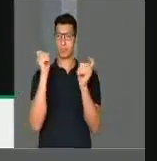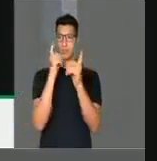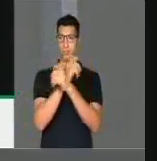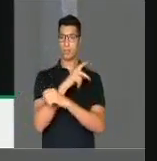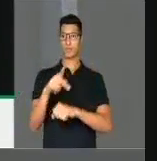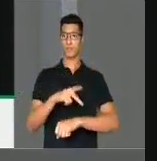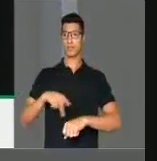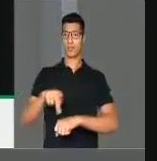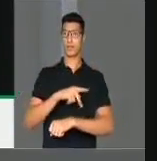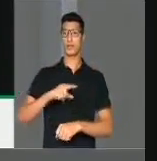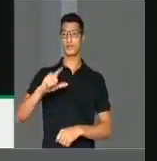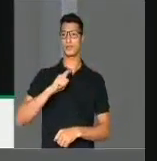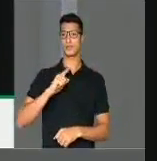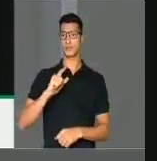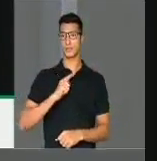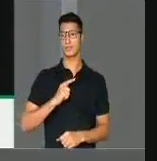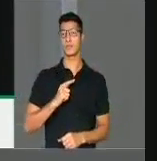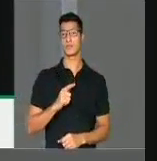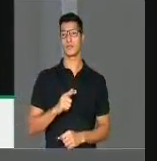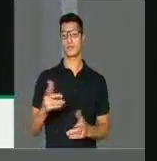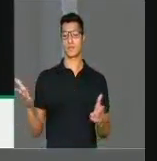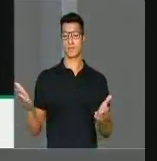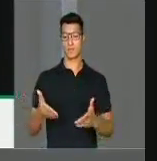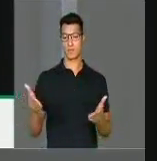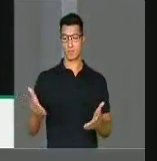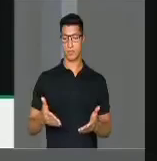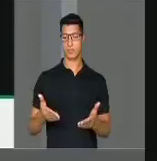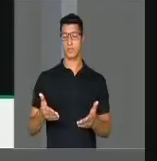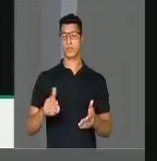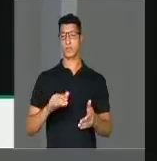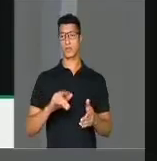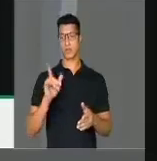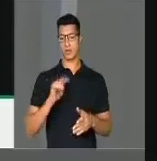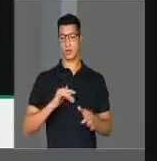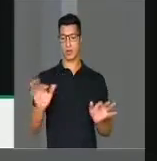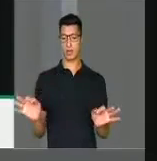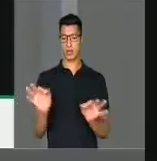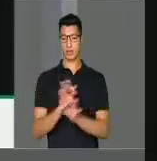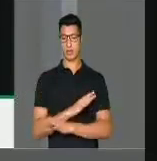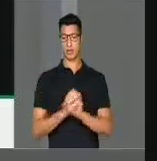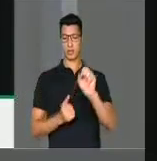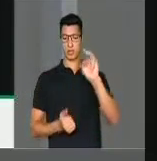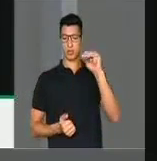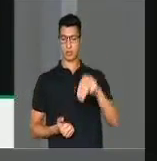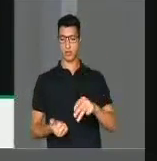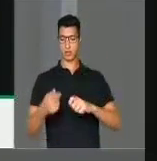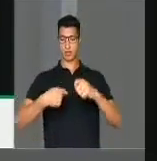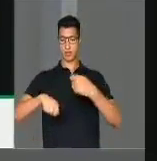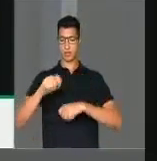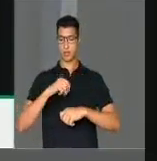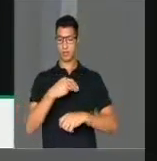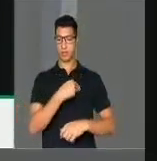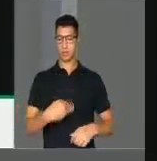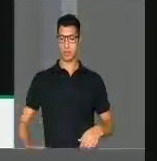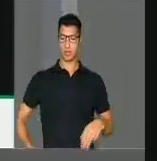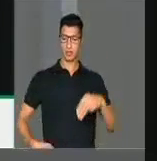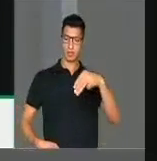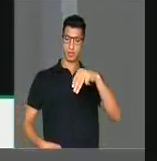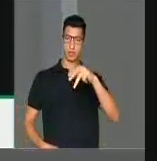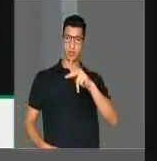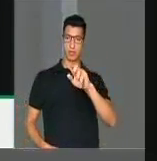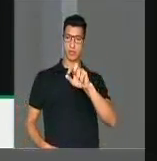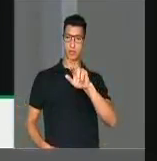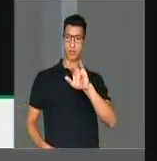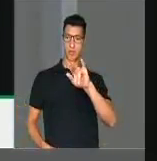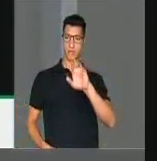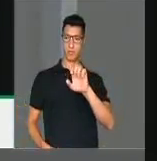toda a dificuldade que o país está tendo, no caso da transposição, é determinação, sim, da área econômica, do ministro Peirelli,